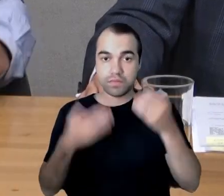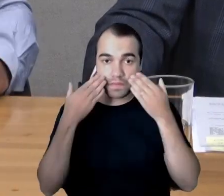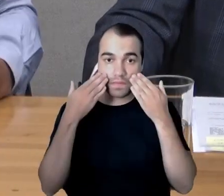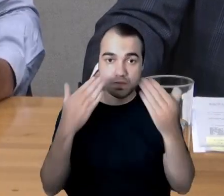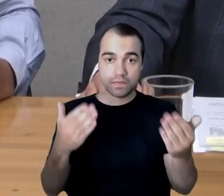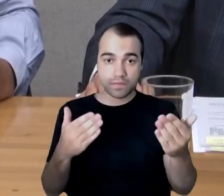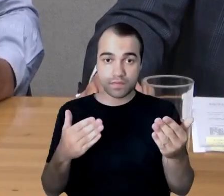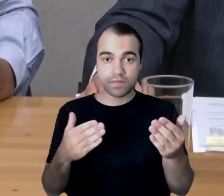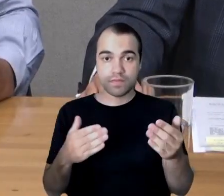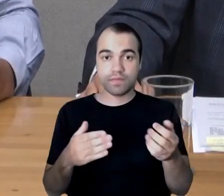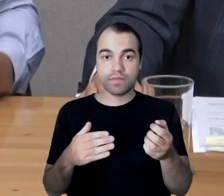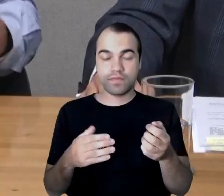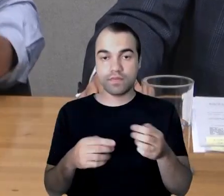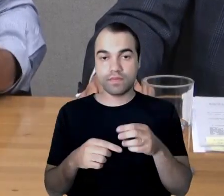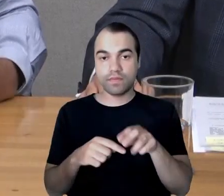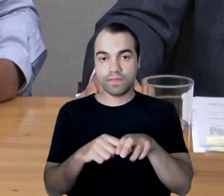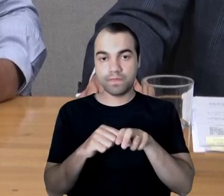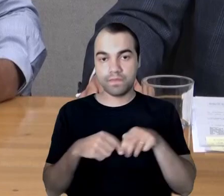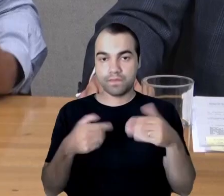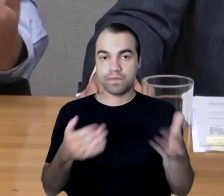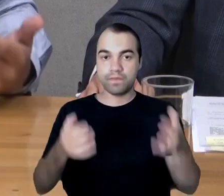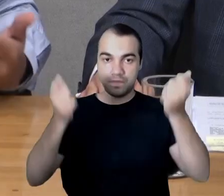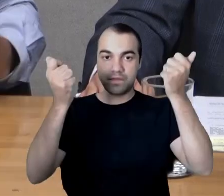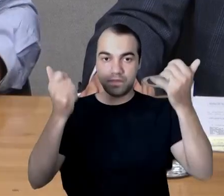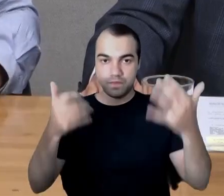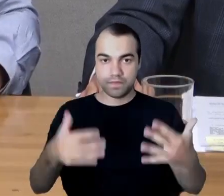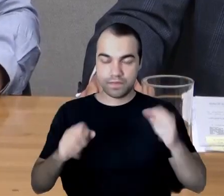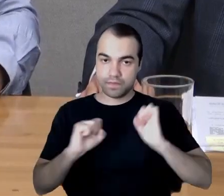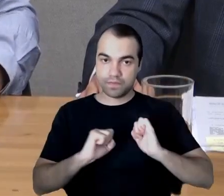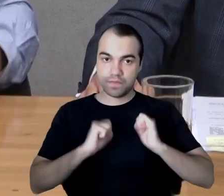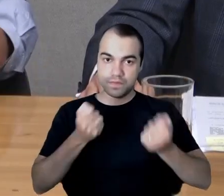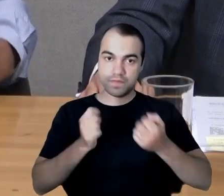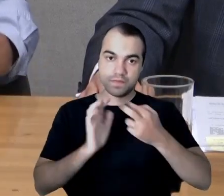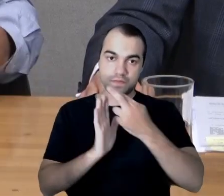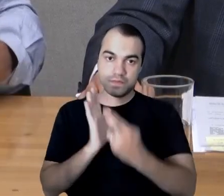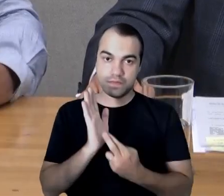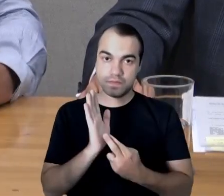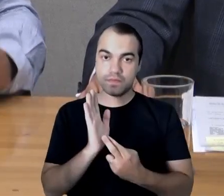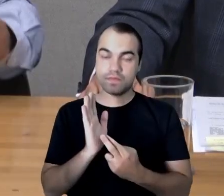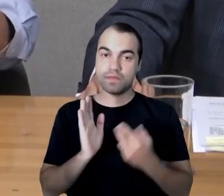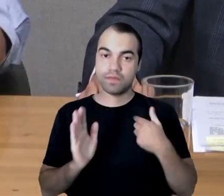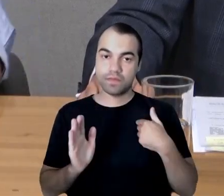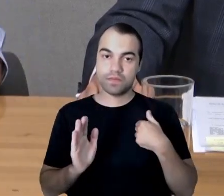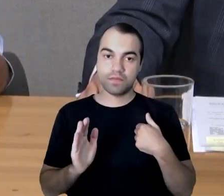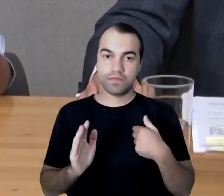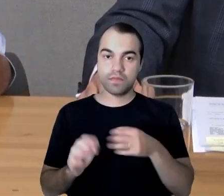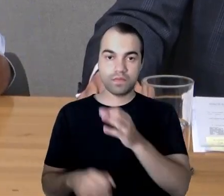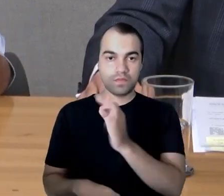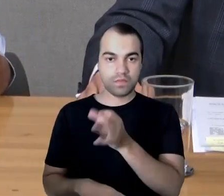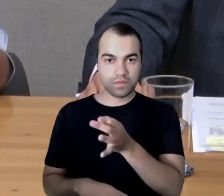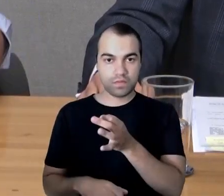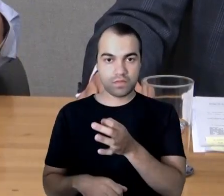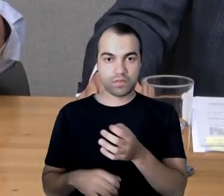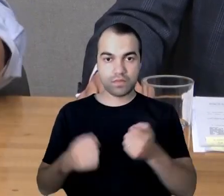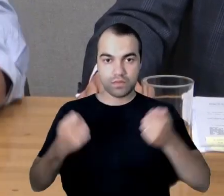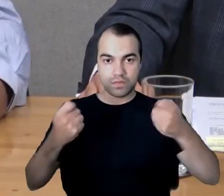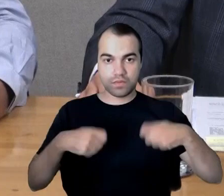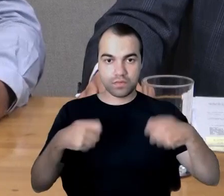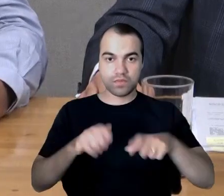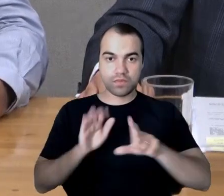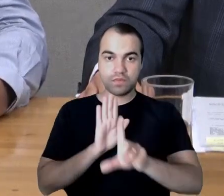vista apesar da explicação eu acho que do esforço do relator por isso do argumento dele ele deveria vir através de lei complementar